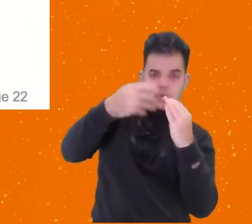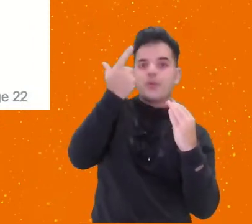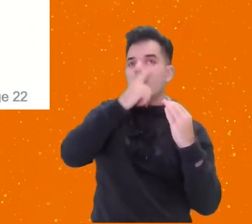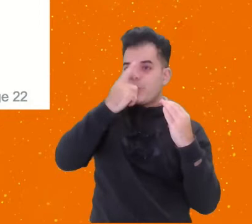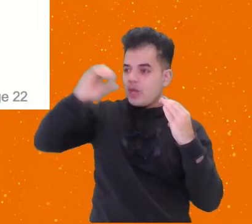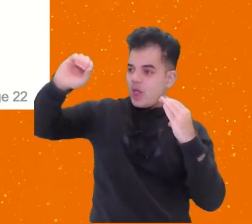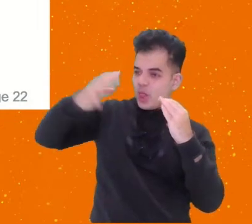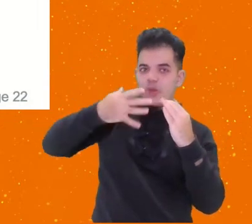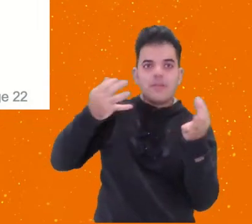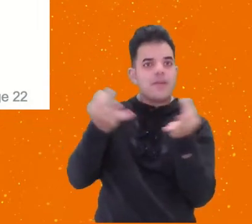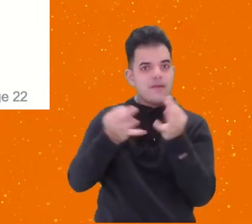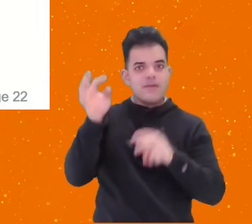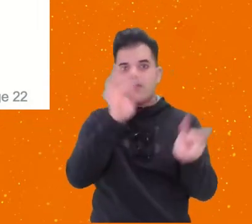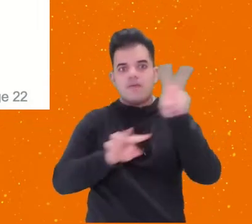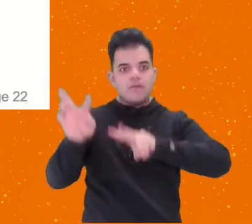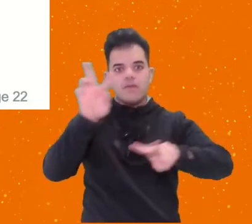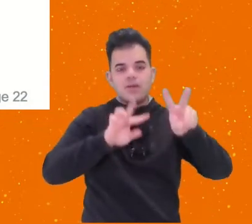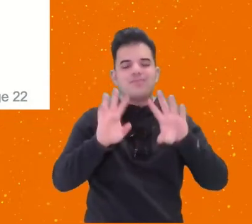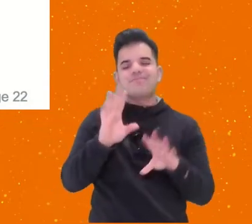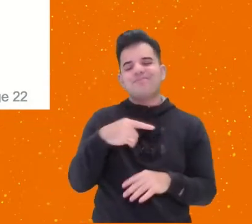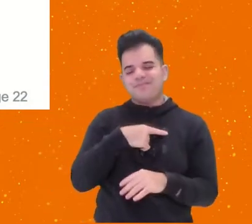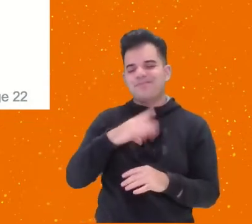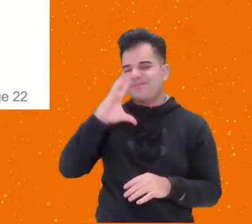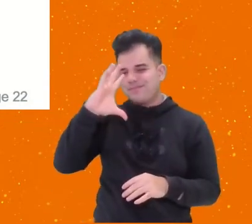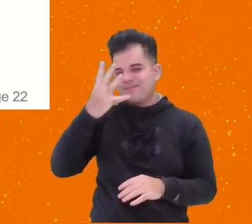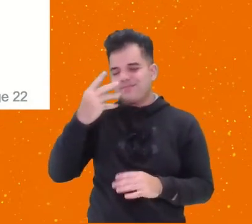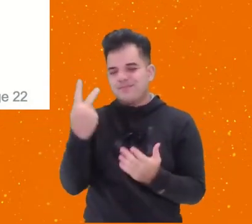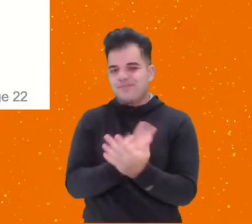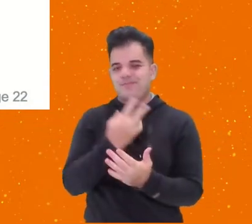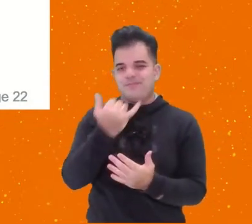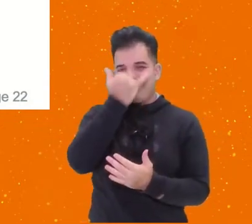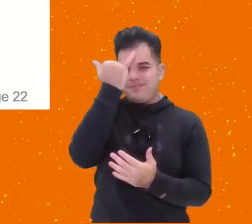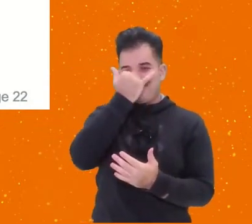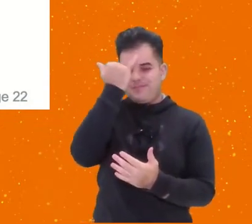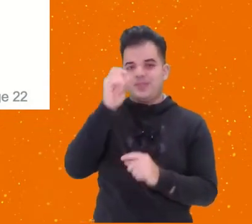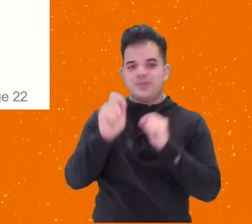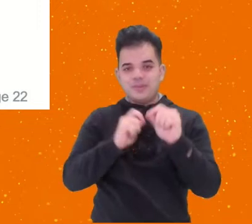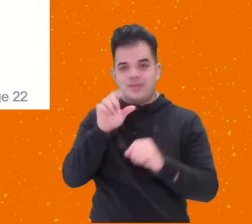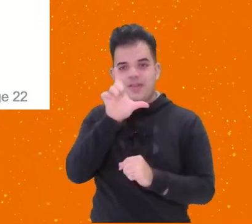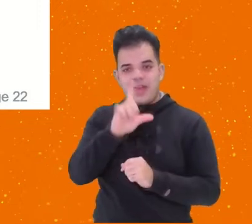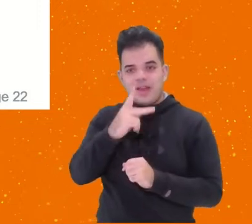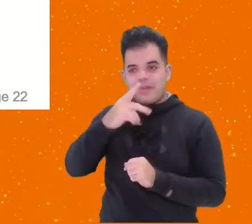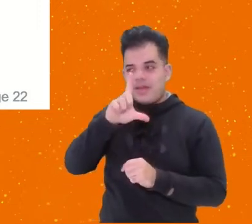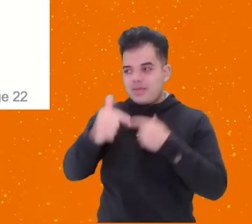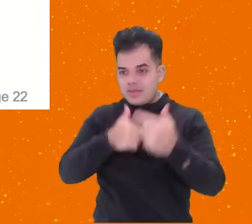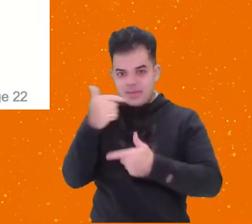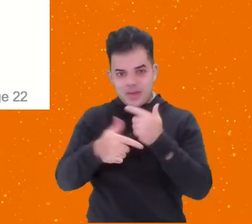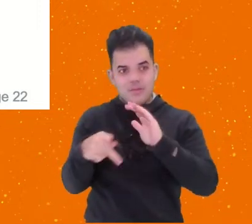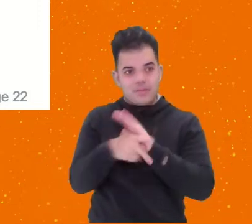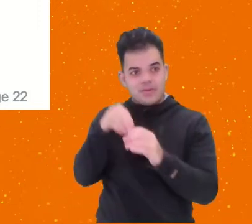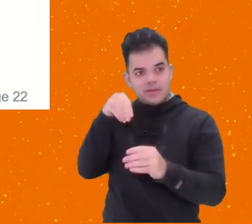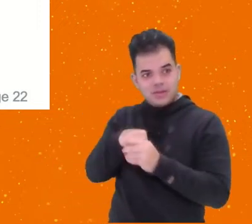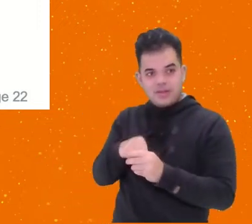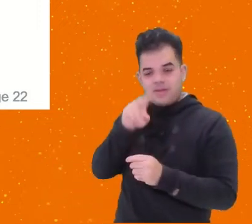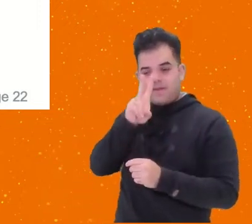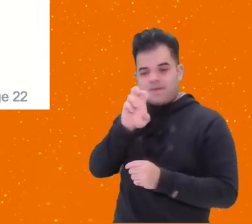Mas aí tem um efeito colateral. Por exemplo, se você quiser trabalhar com um bocal LPL, por exemplo, na Venice, você tem que trocar o bocal